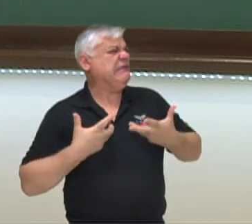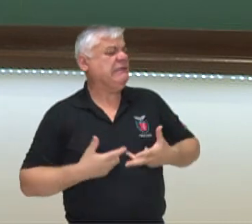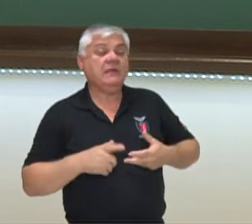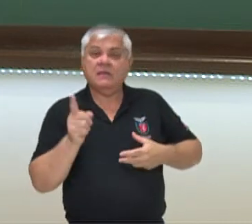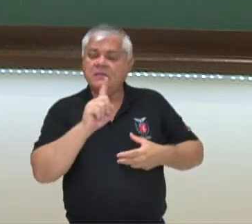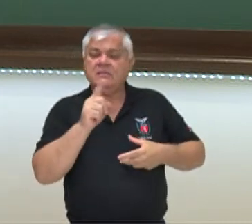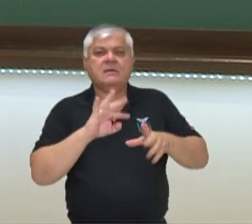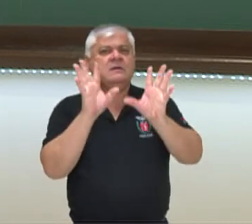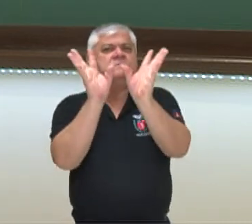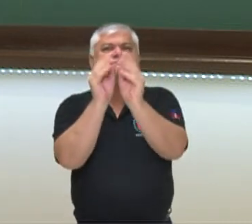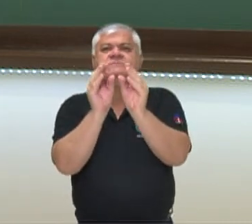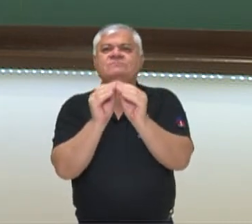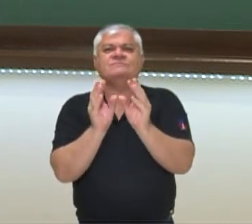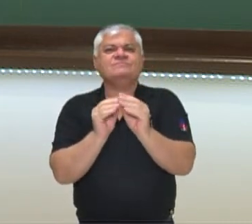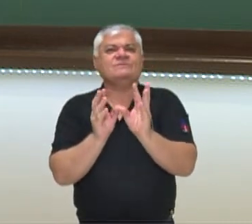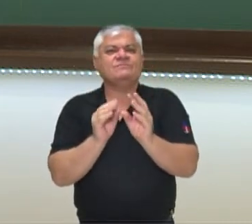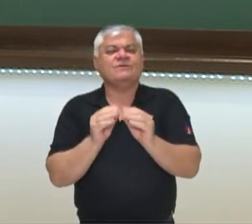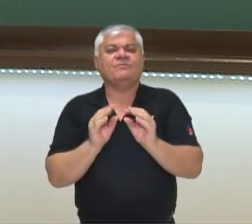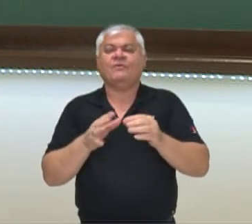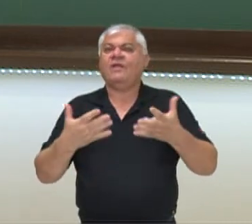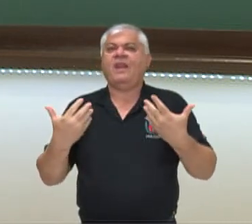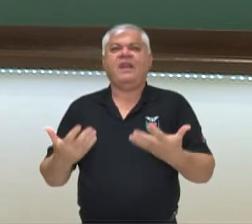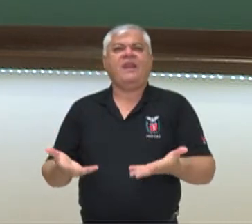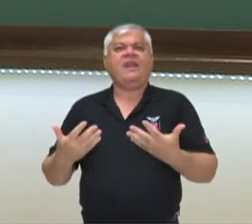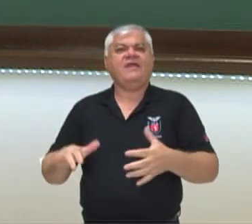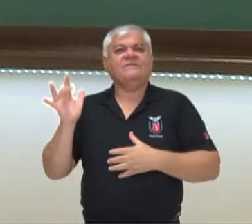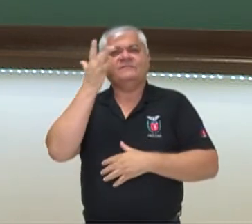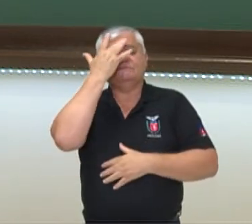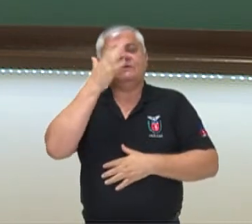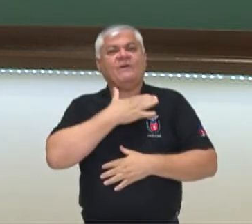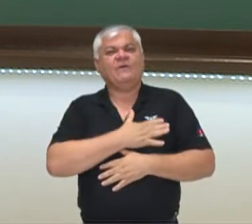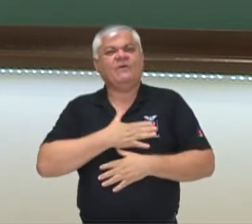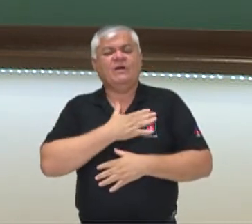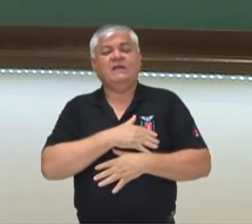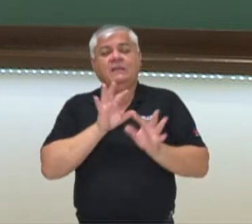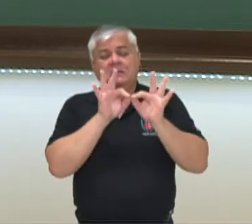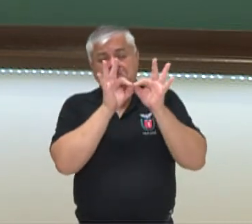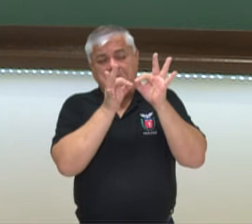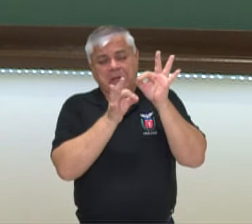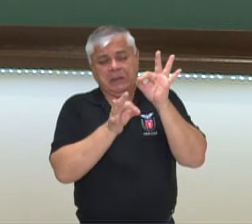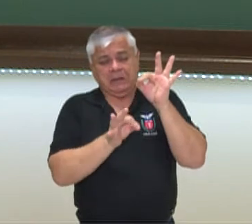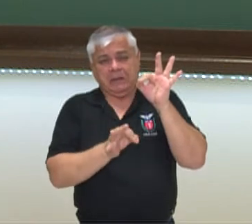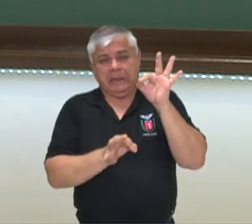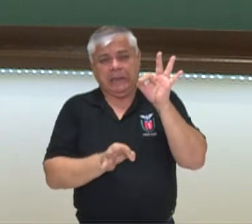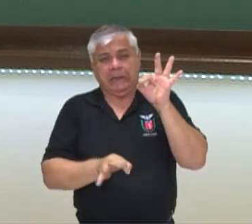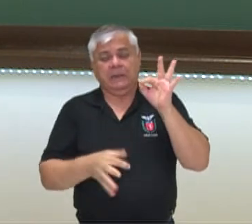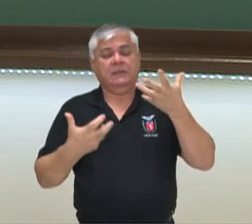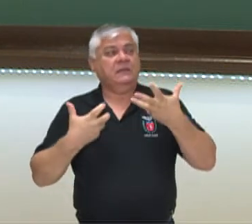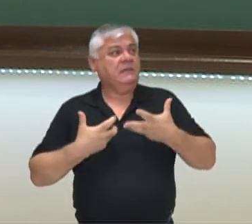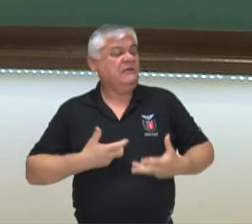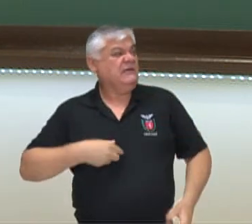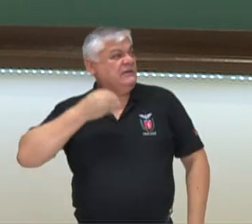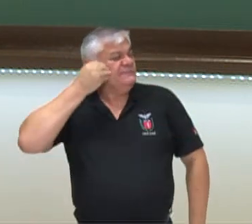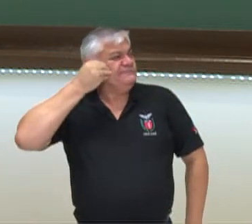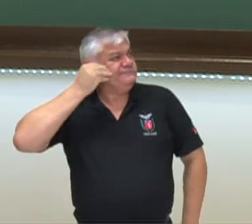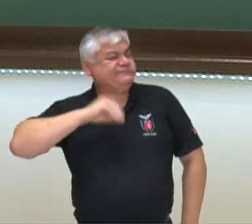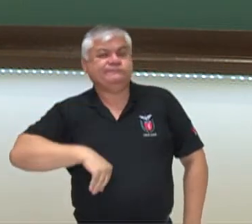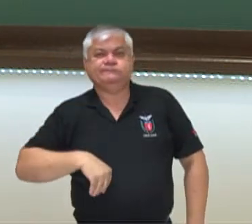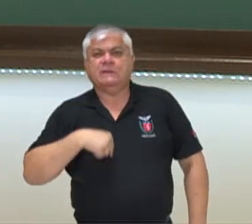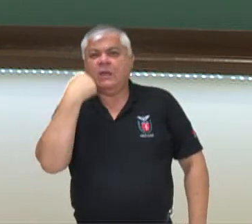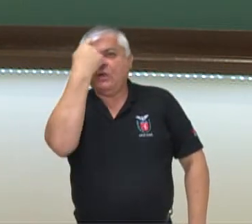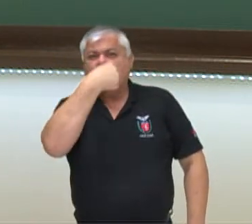precisa, né, pensar em um discurso muito longo. As pessoas acabam se cansando, né, de ouvir, né, durante horas